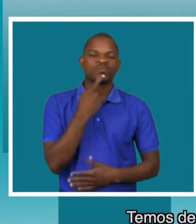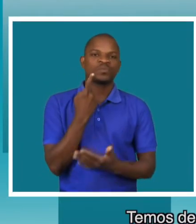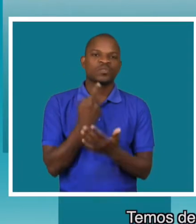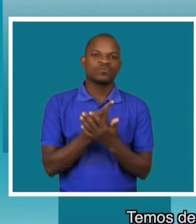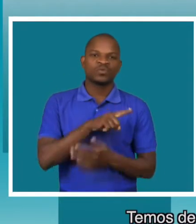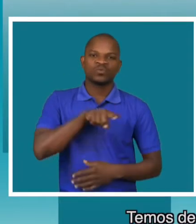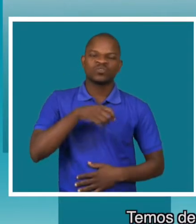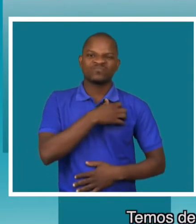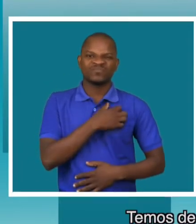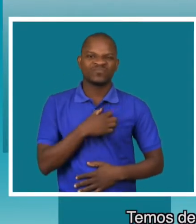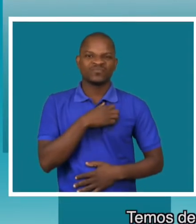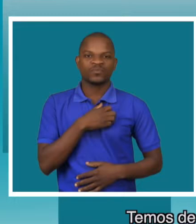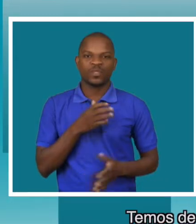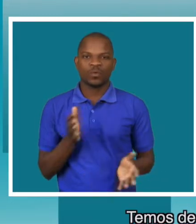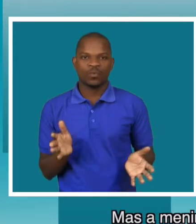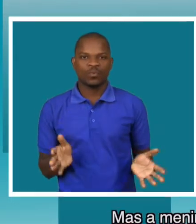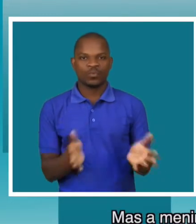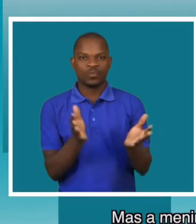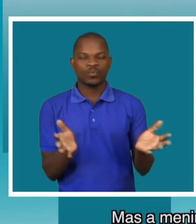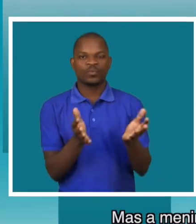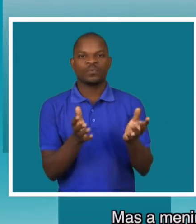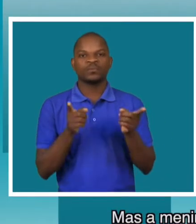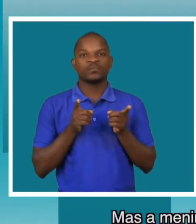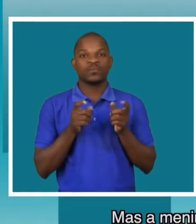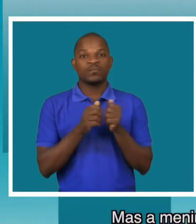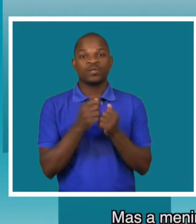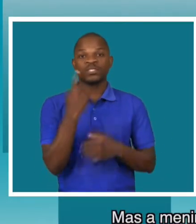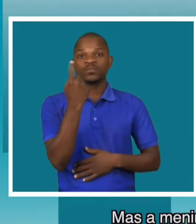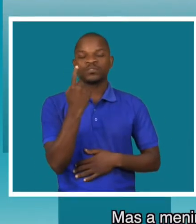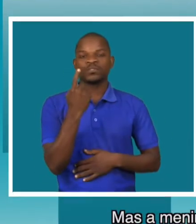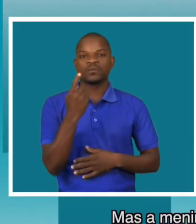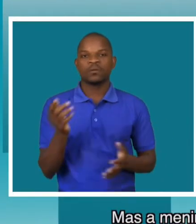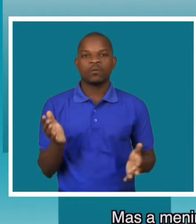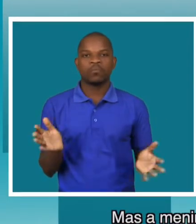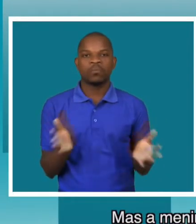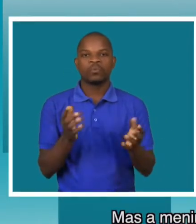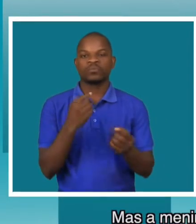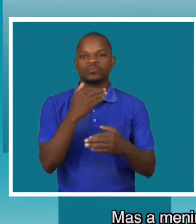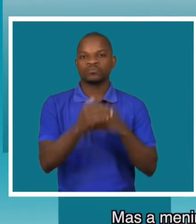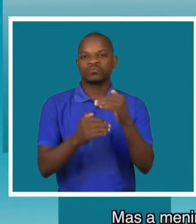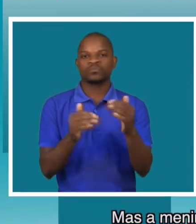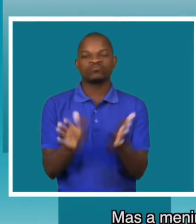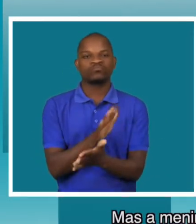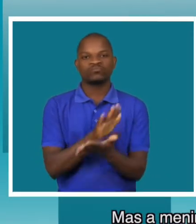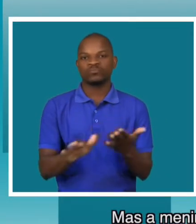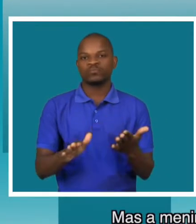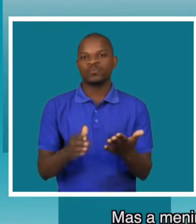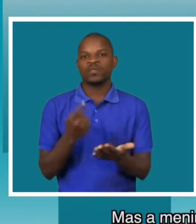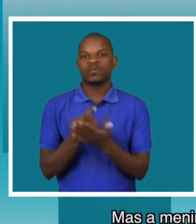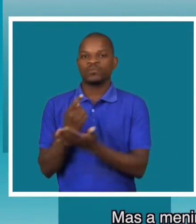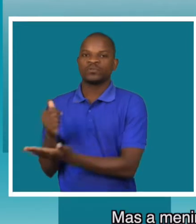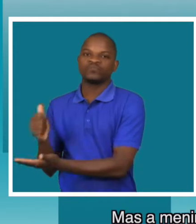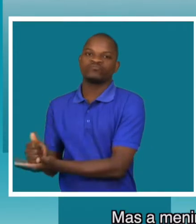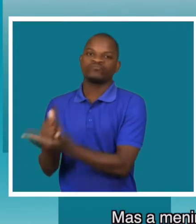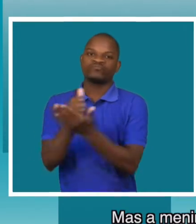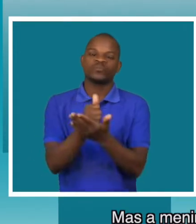empoderar as meninas, mas a menina não pode fazer nada se ela não está apoiada pela